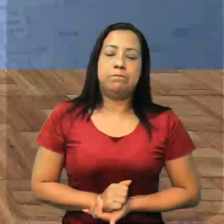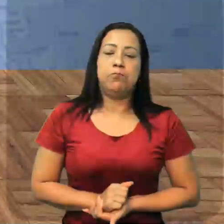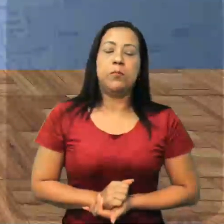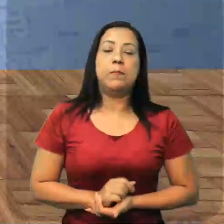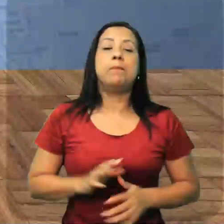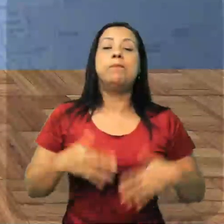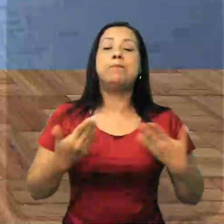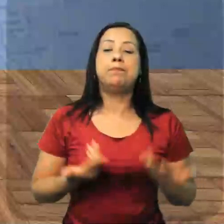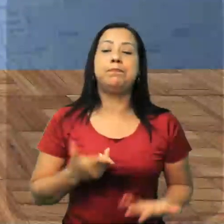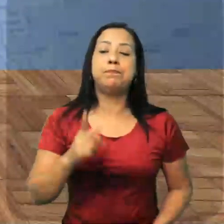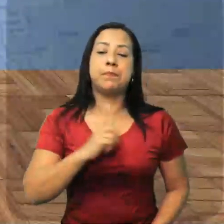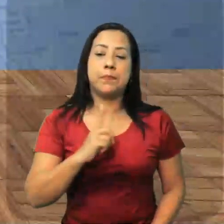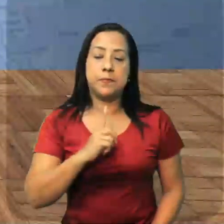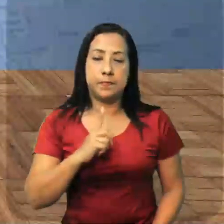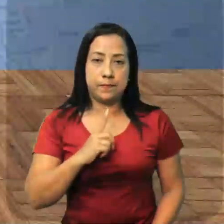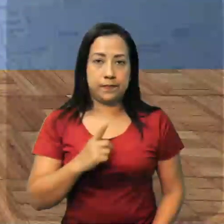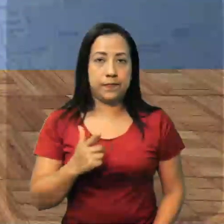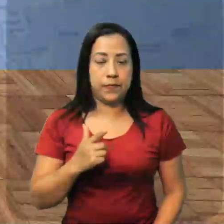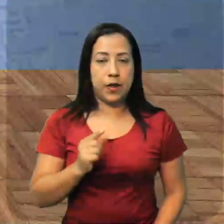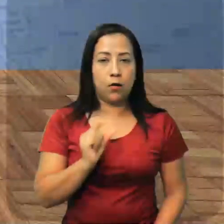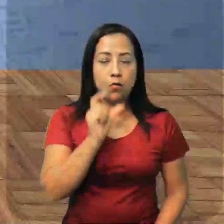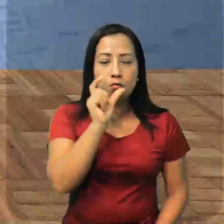E aí tem um detalhezinho.